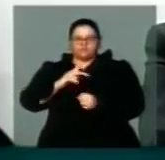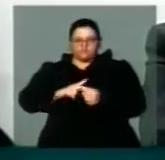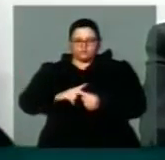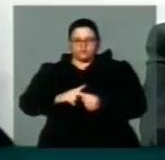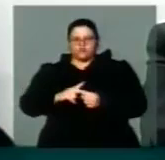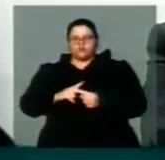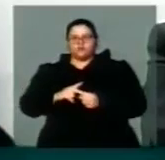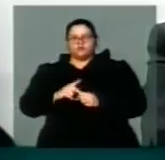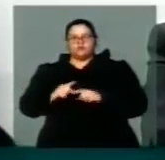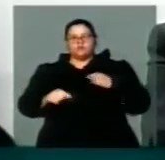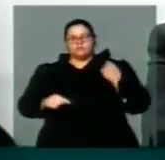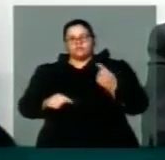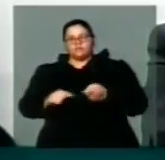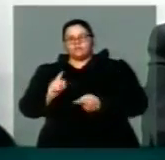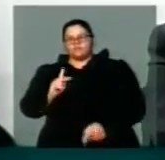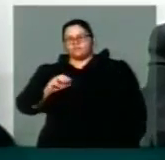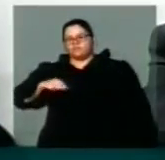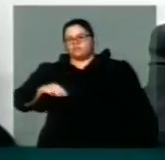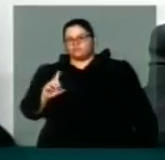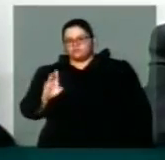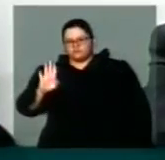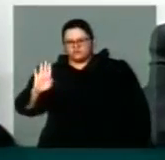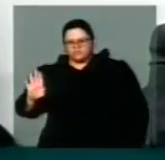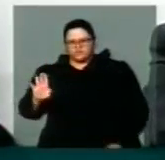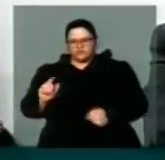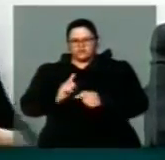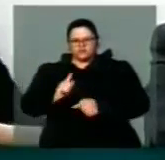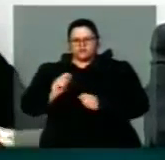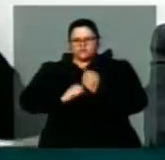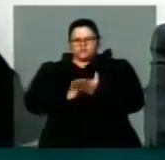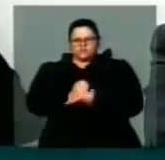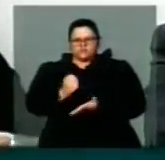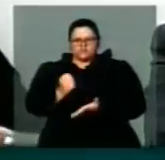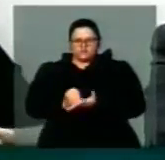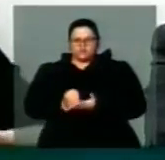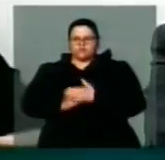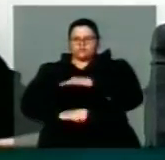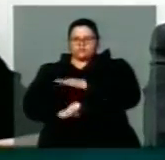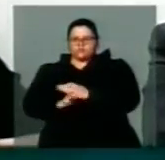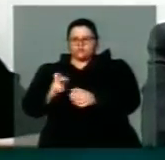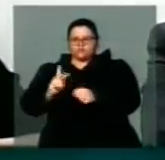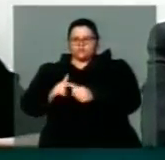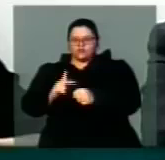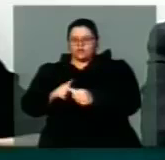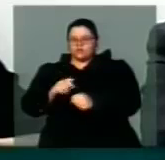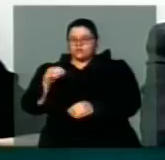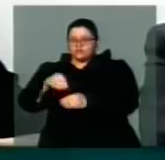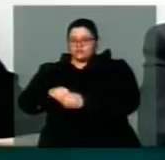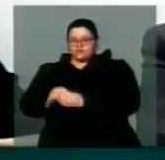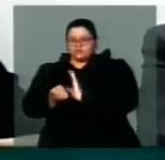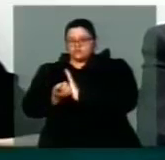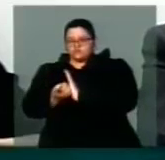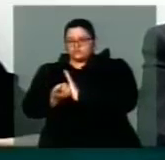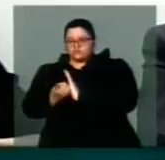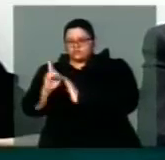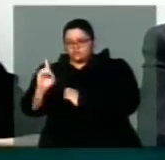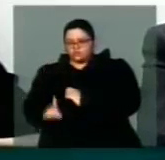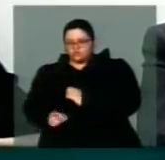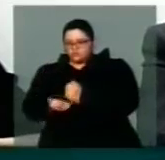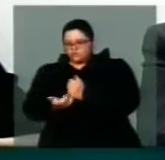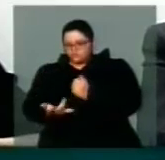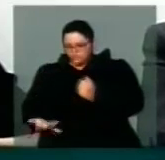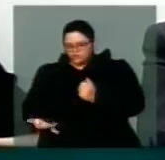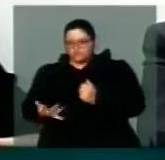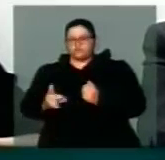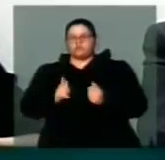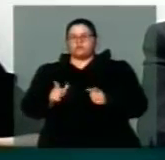também a destinação de valores ao PMDB decorrente de contratos firmados junto à Petrobras, tanto no âmbito da diretoria de abastecimento quanto da diretoria